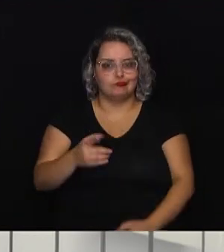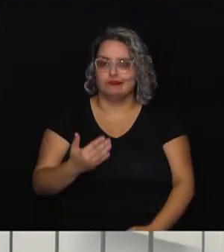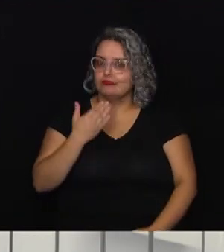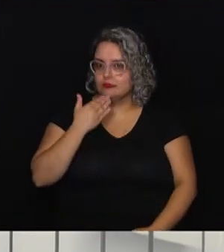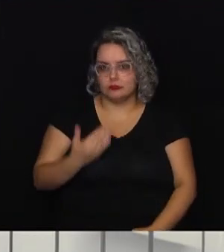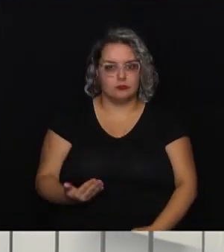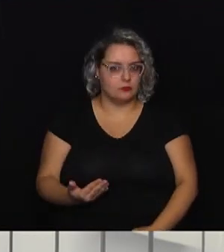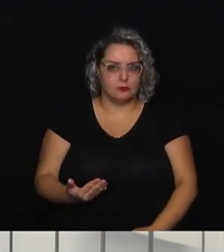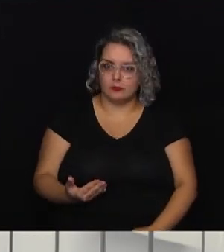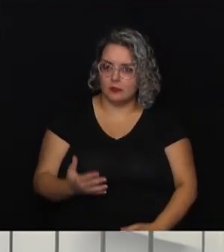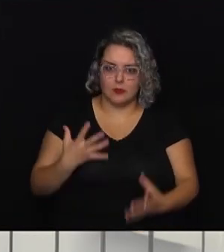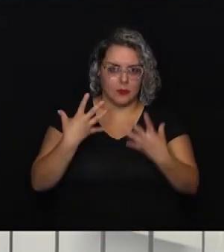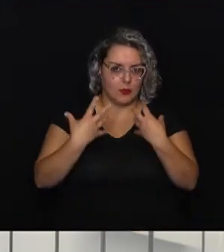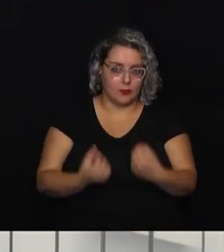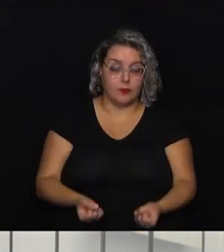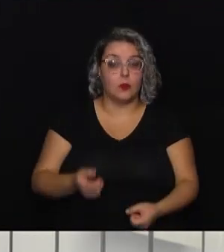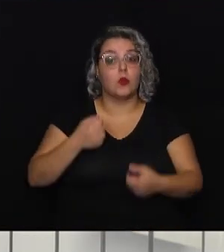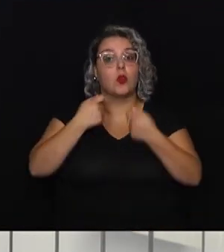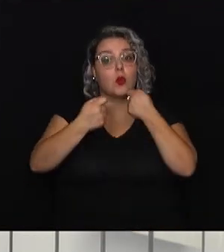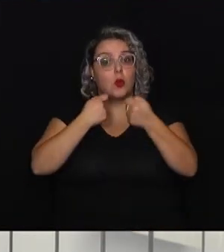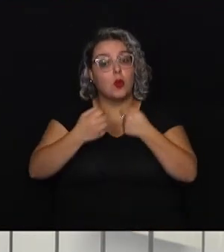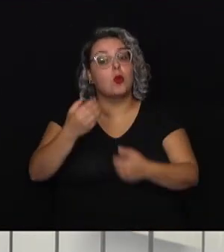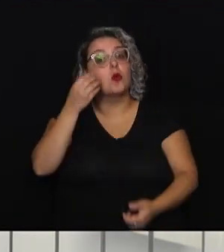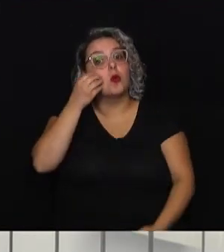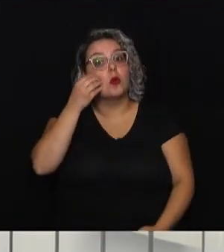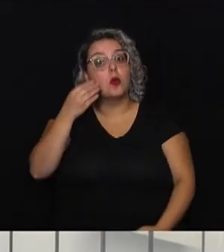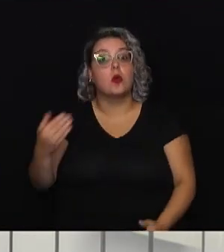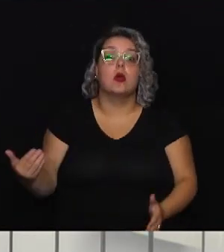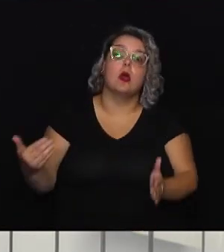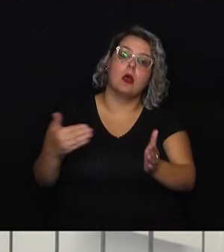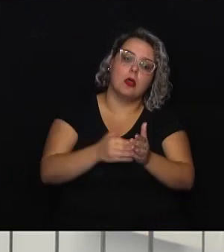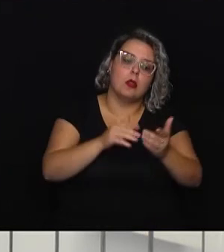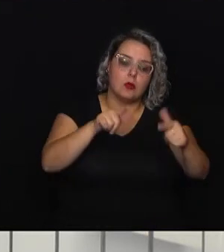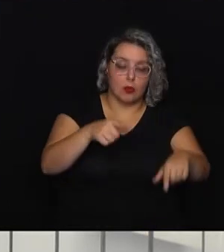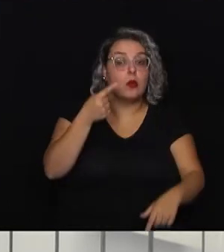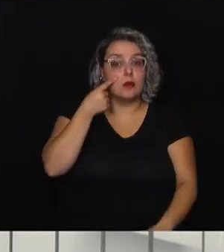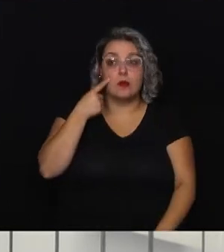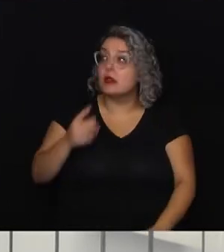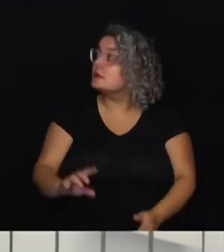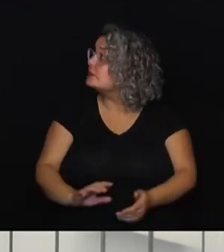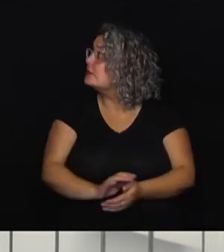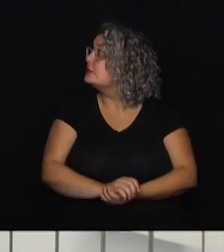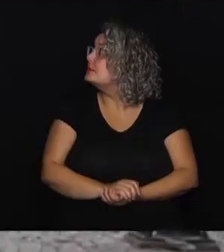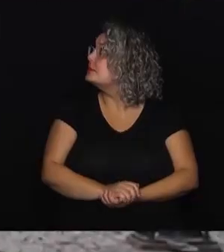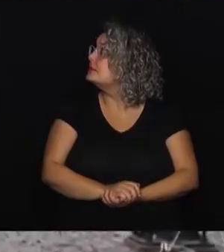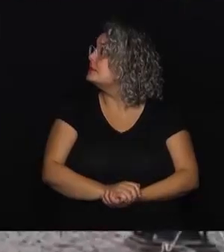repórter André Aranha foi com a vereadora até o local conferir.